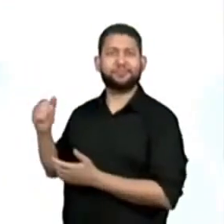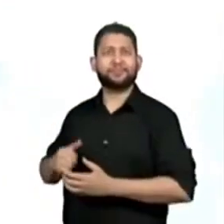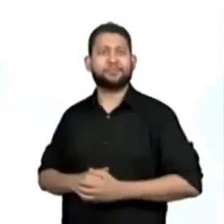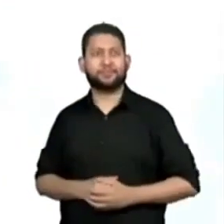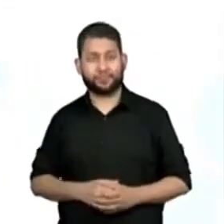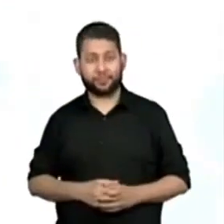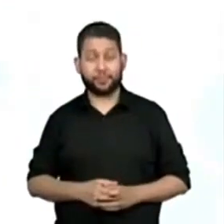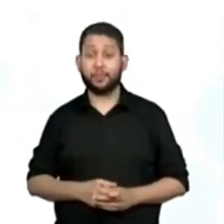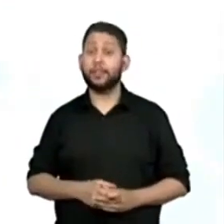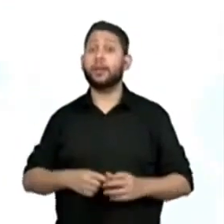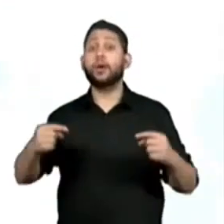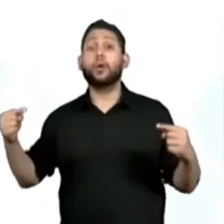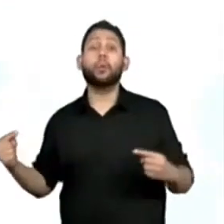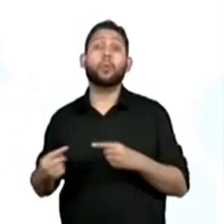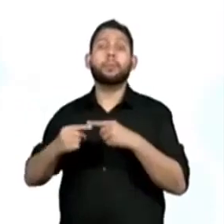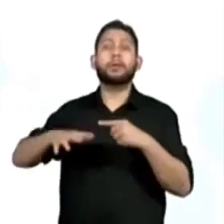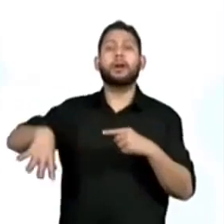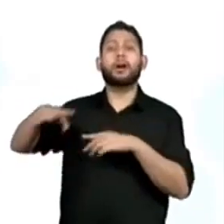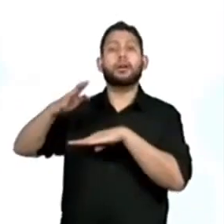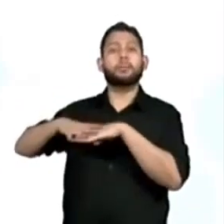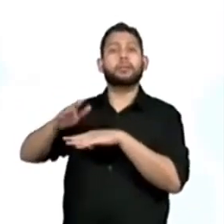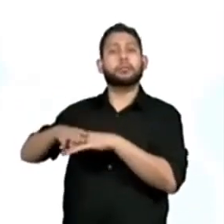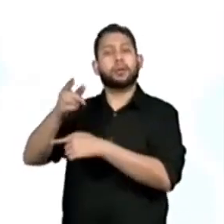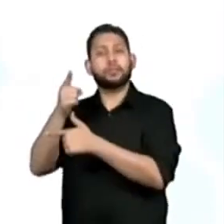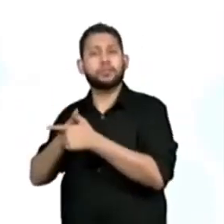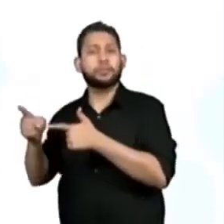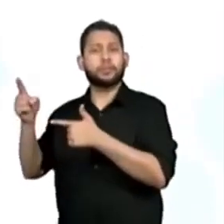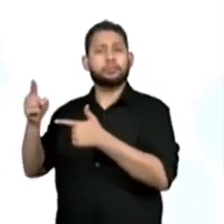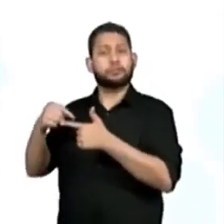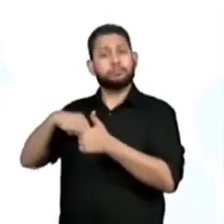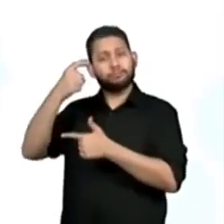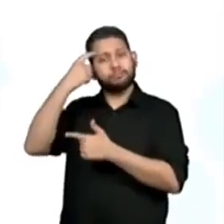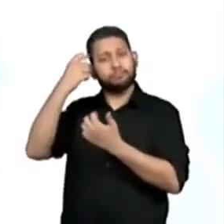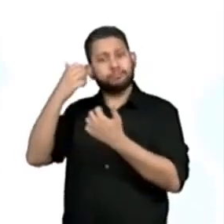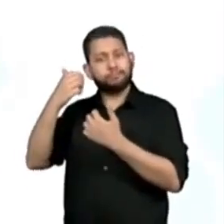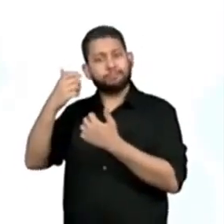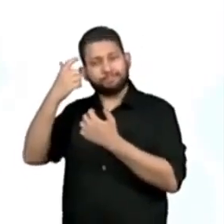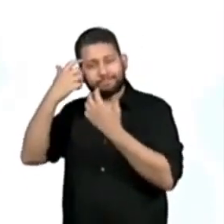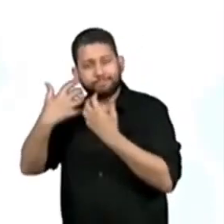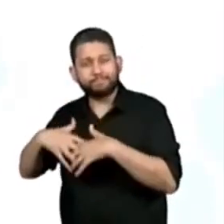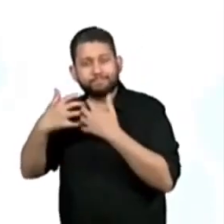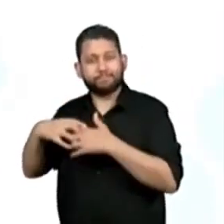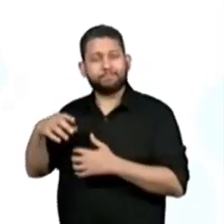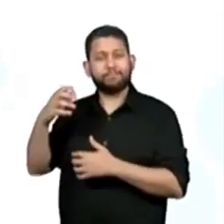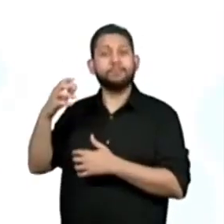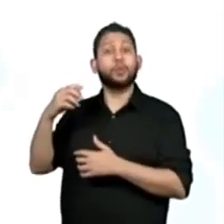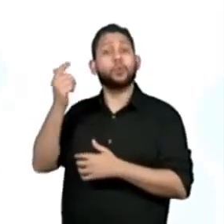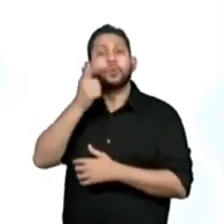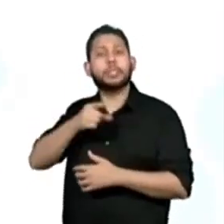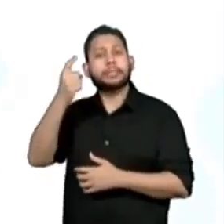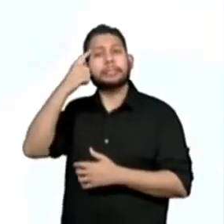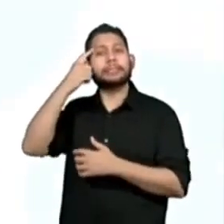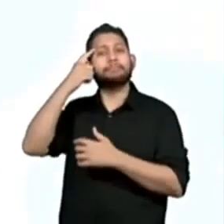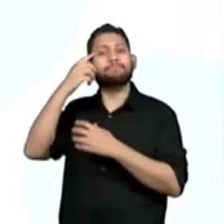e resolvendo problemas de divisão Essa é a aula número dois